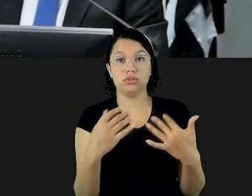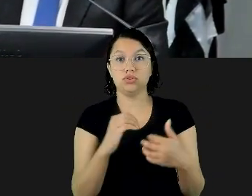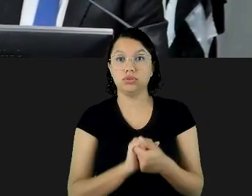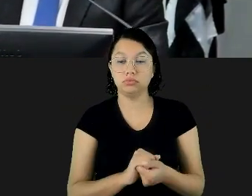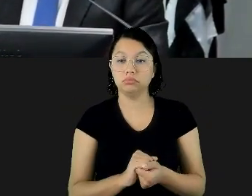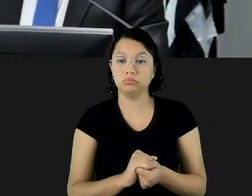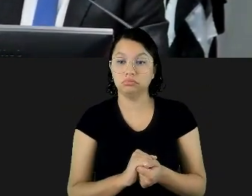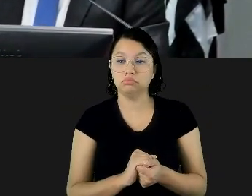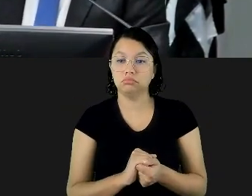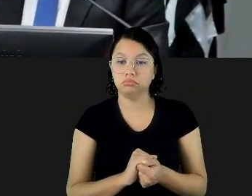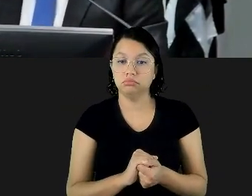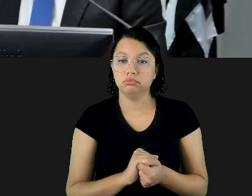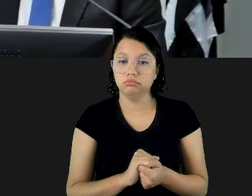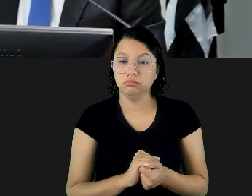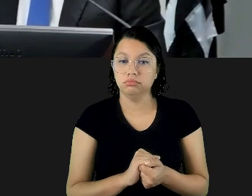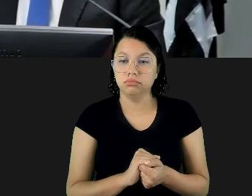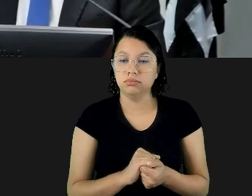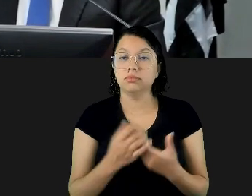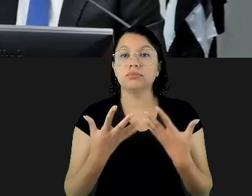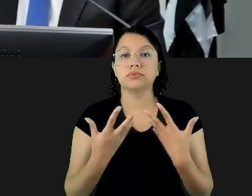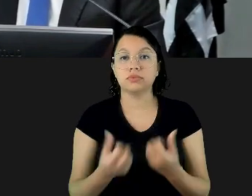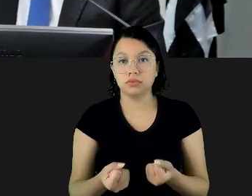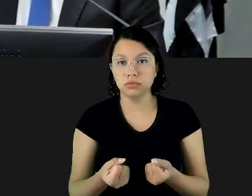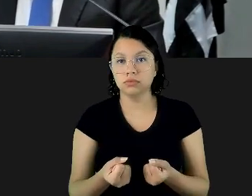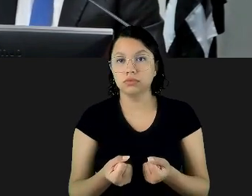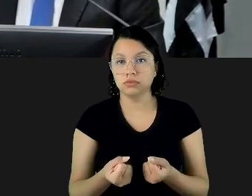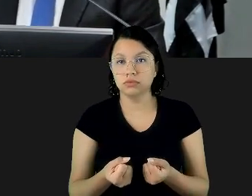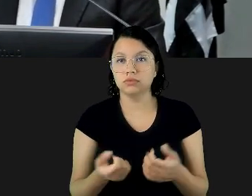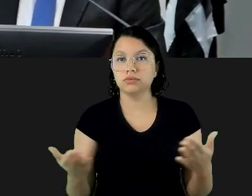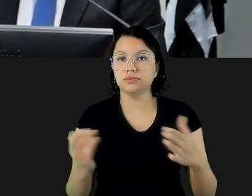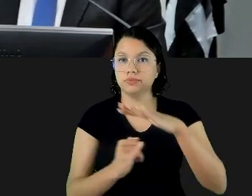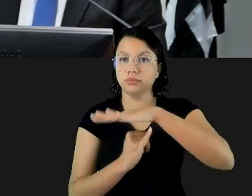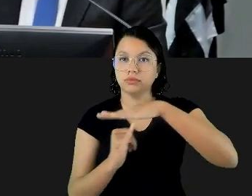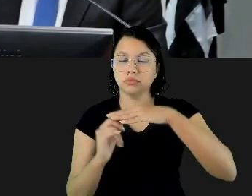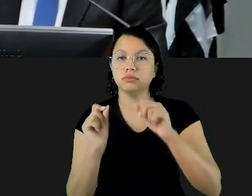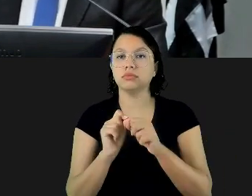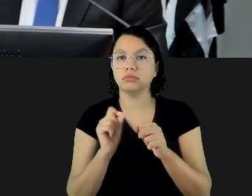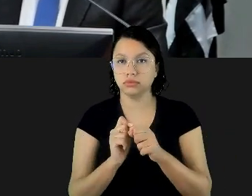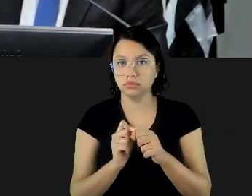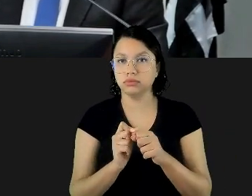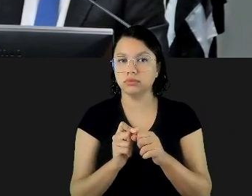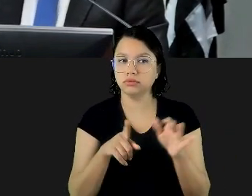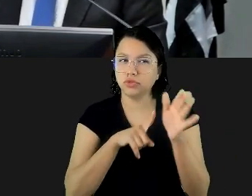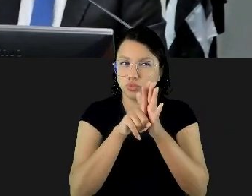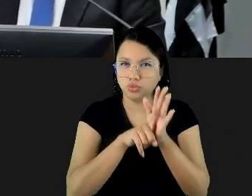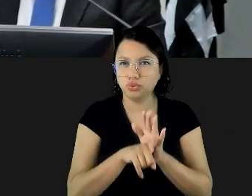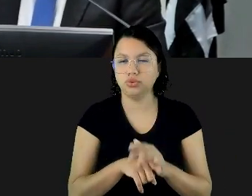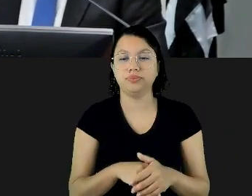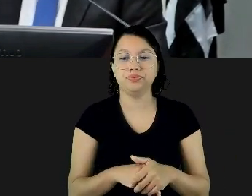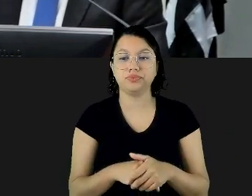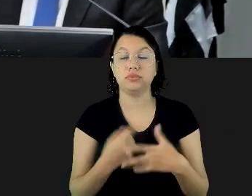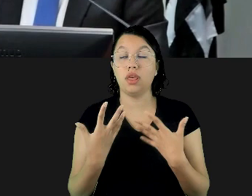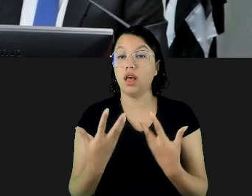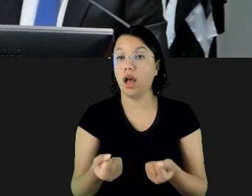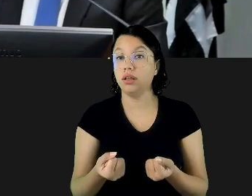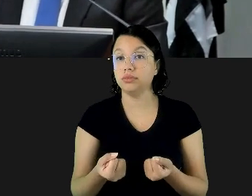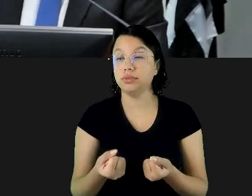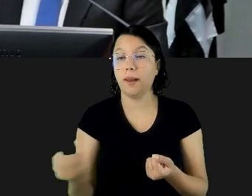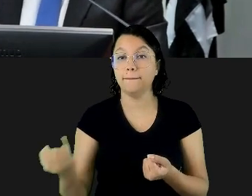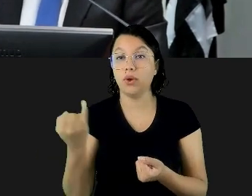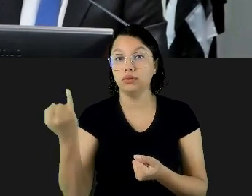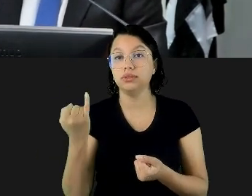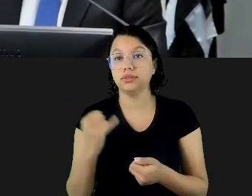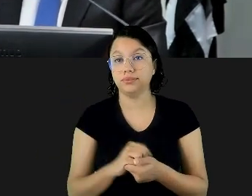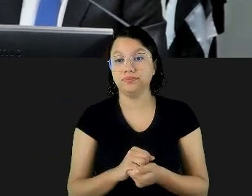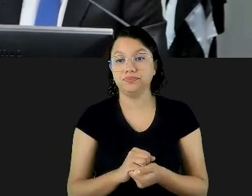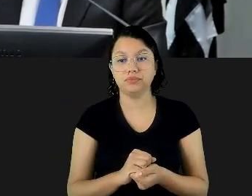a aprovação que o IPEA fez nessa consultoria, da importância que é isso, não só para Mato